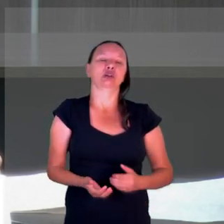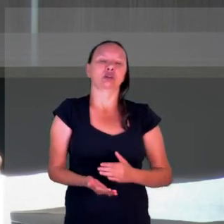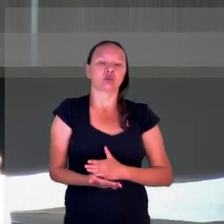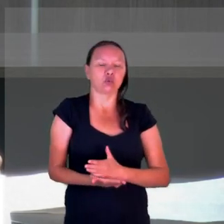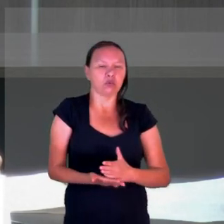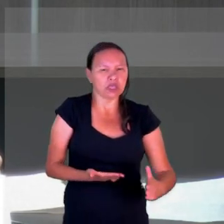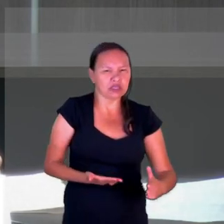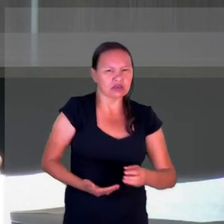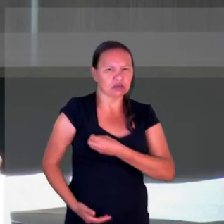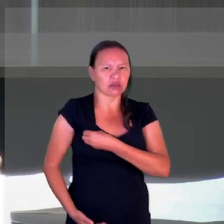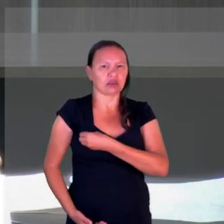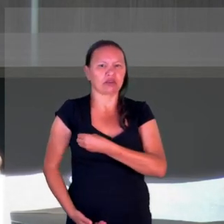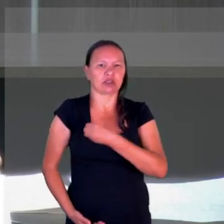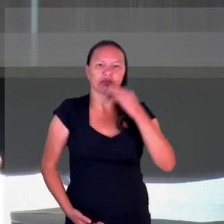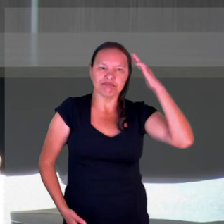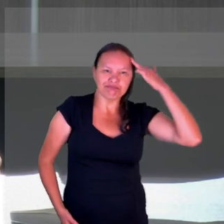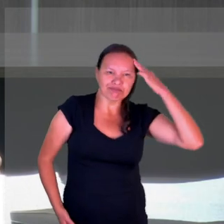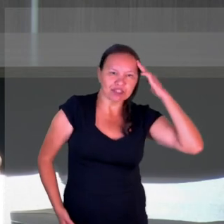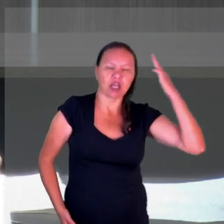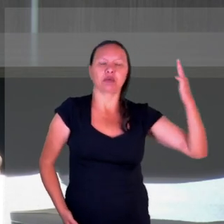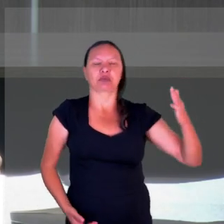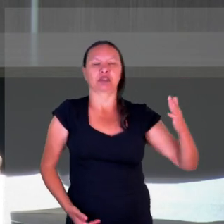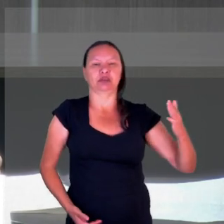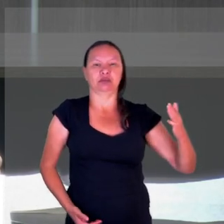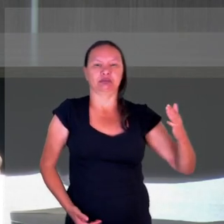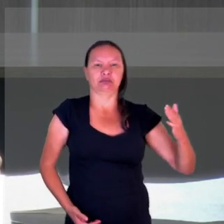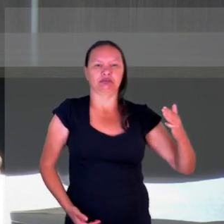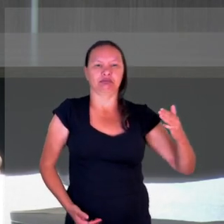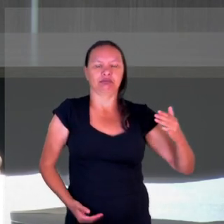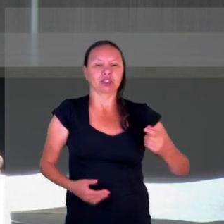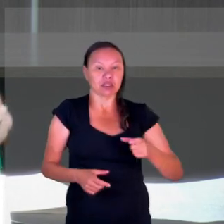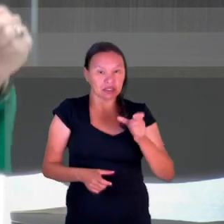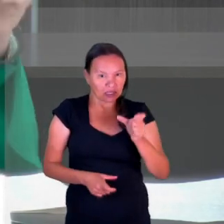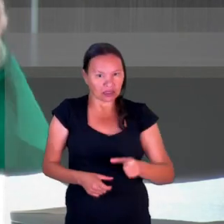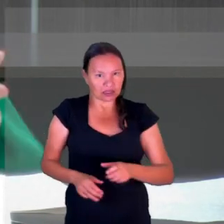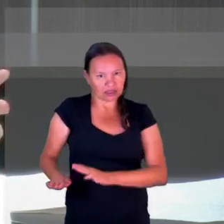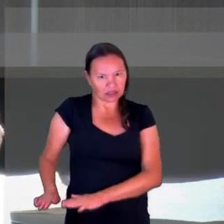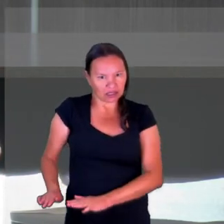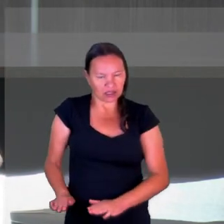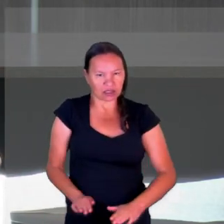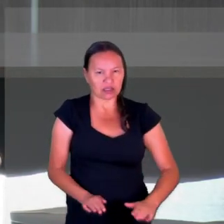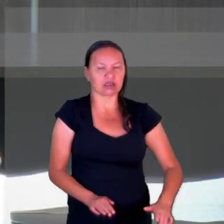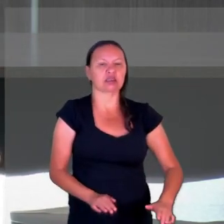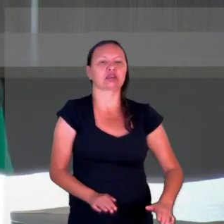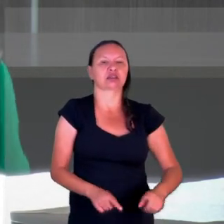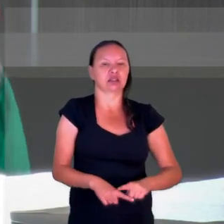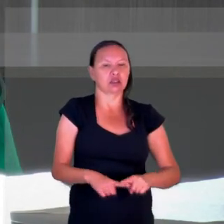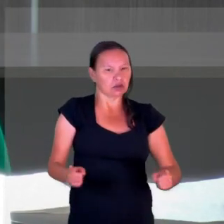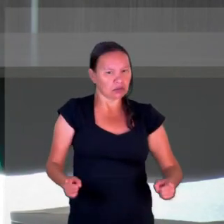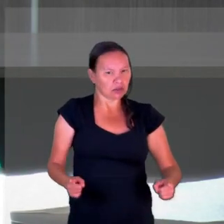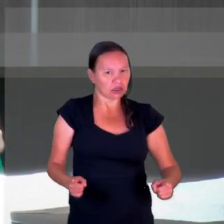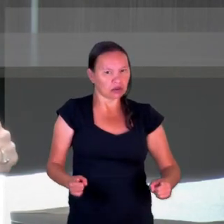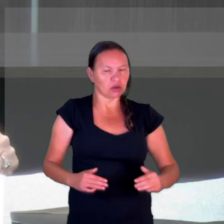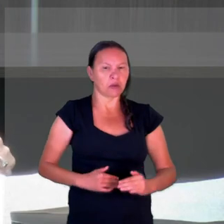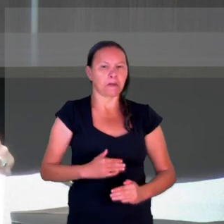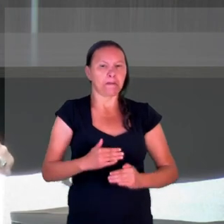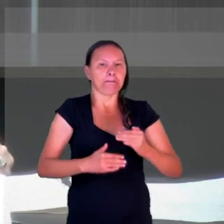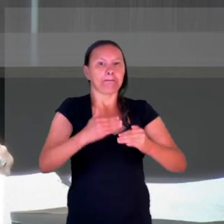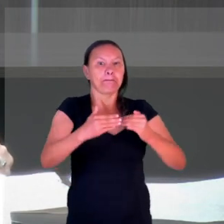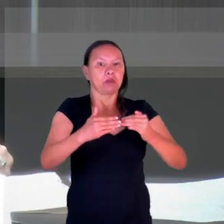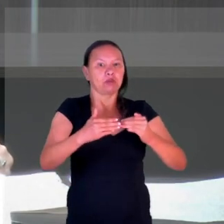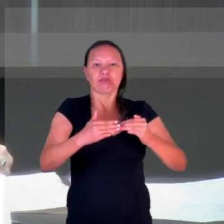vida sabe-se que ela vai ter problemas não só na infância não só na capacidade